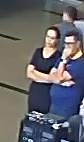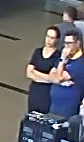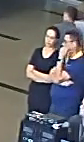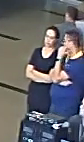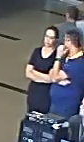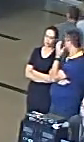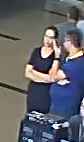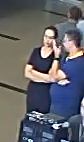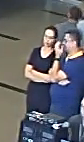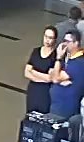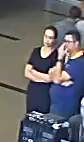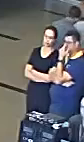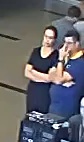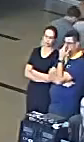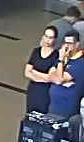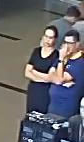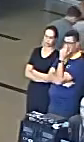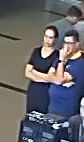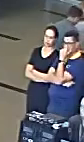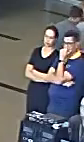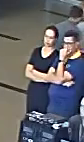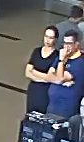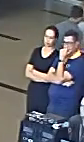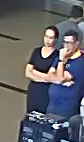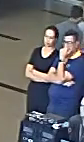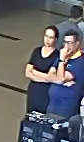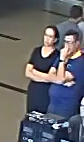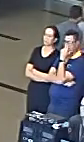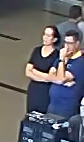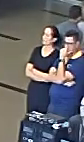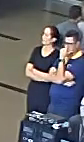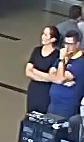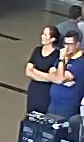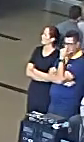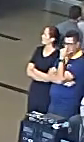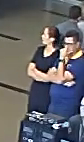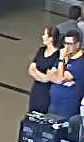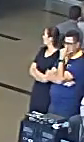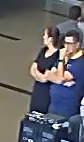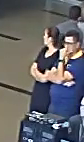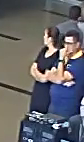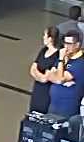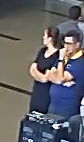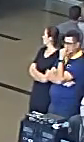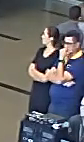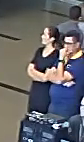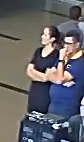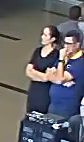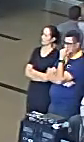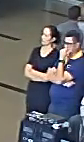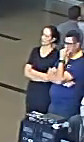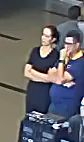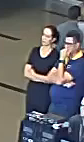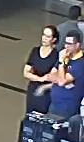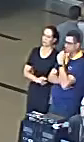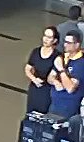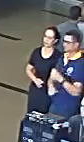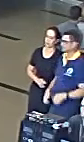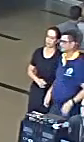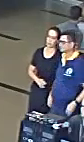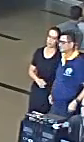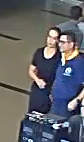microfone Deputado Cleitinho pede para registrar aqui que ele está saindo para uma agenda para